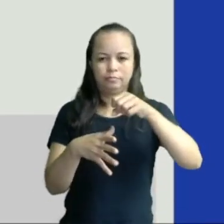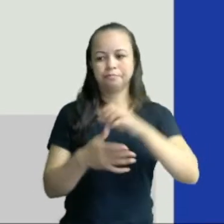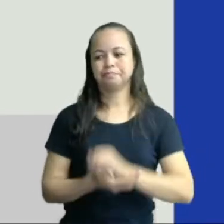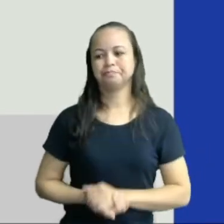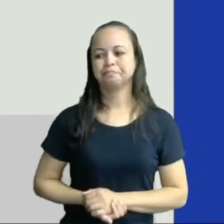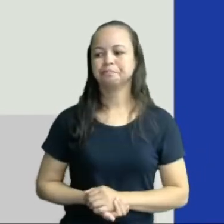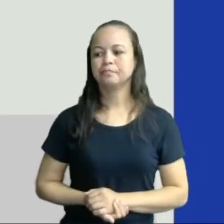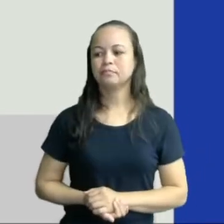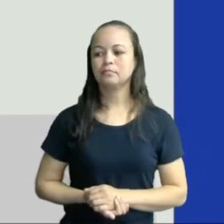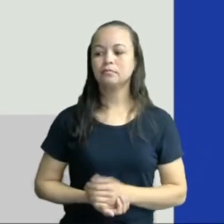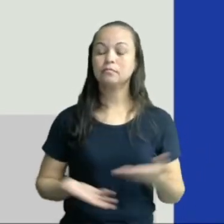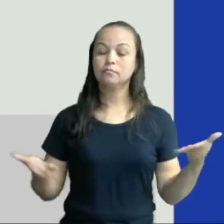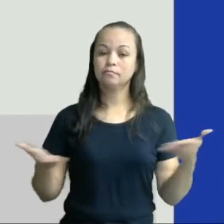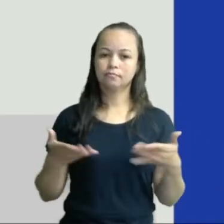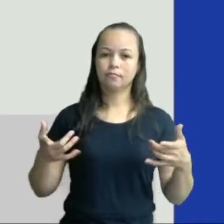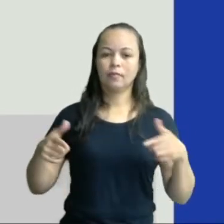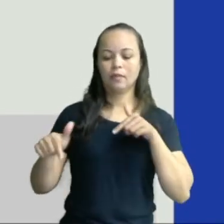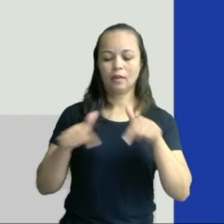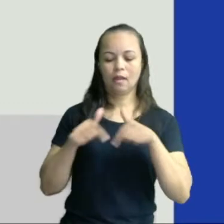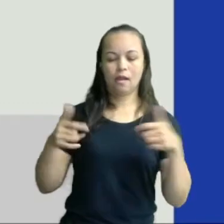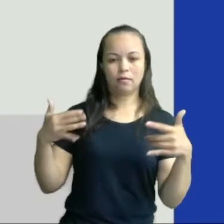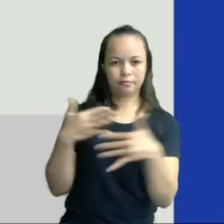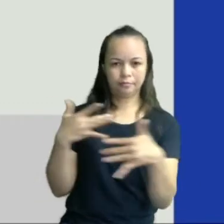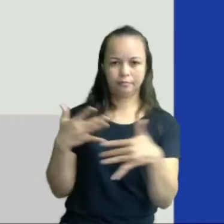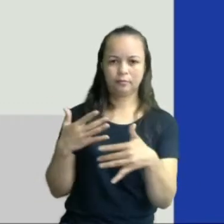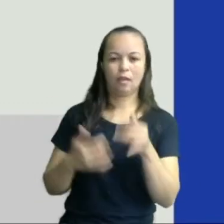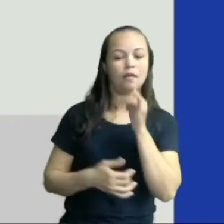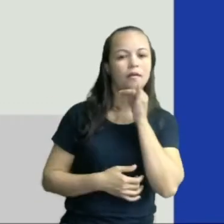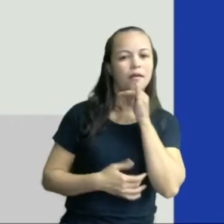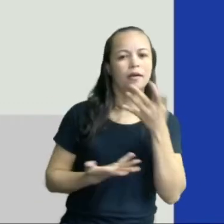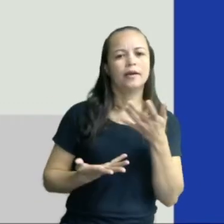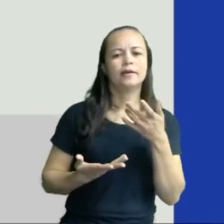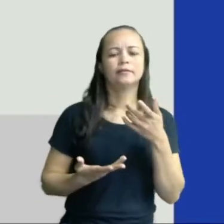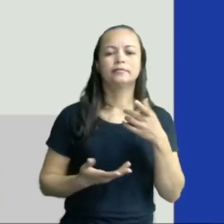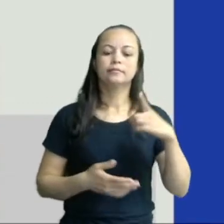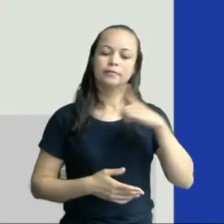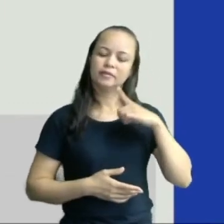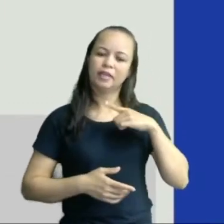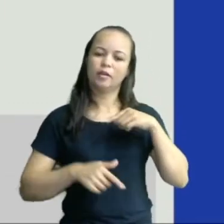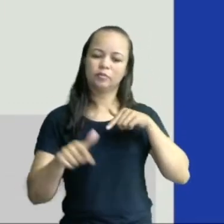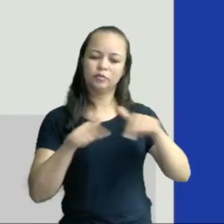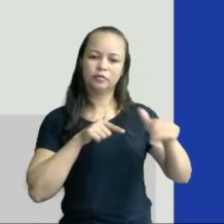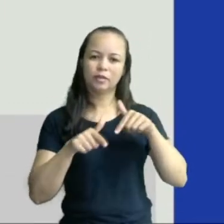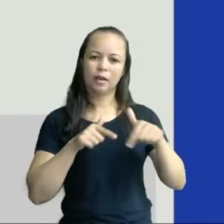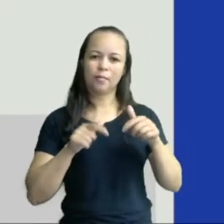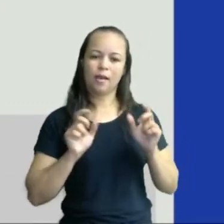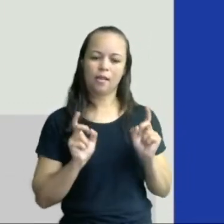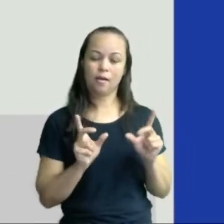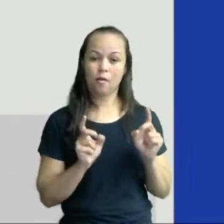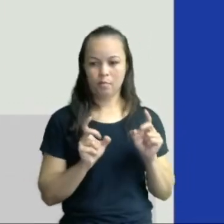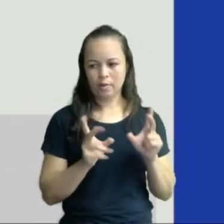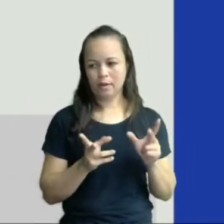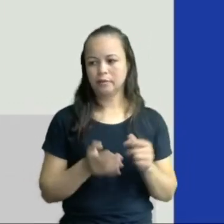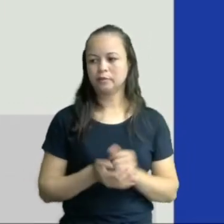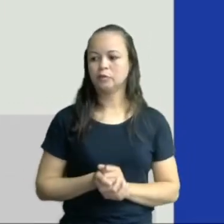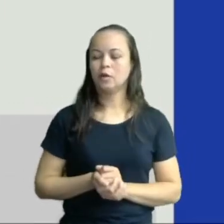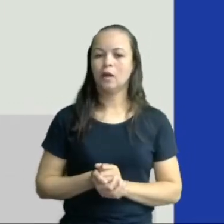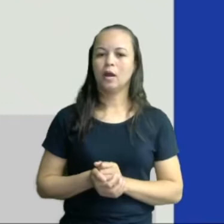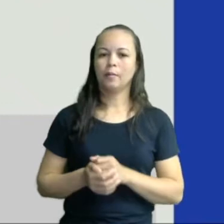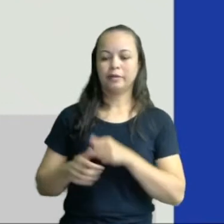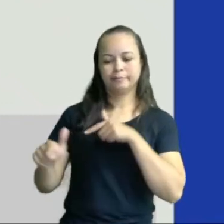Agora, o trabalho na cidade. Olha aí que exemplo. Temos o trabalho no comércio, a prestação